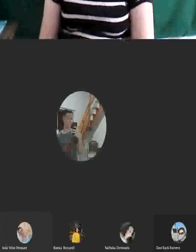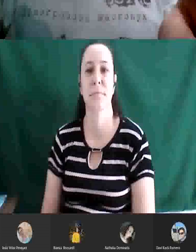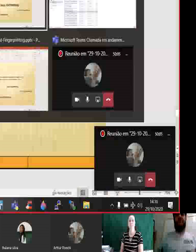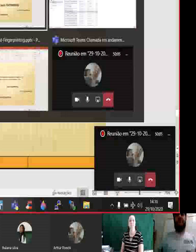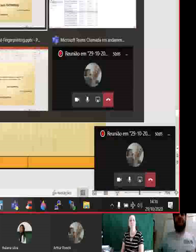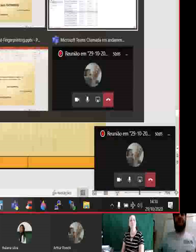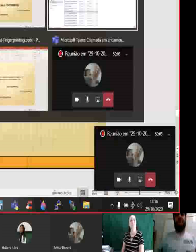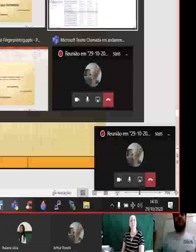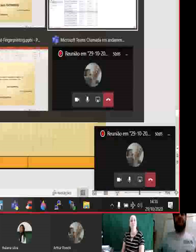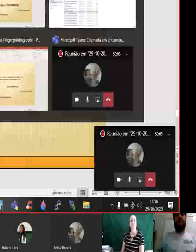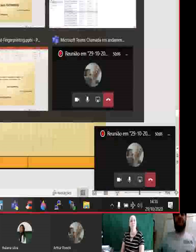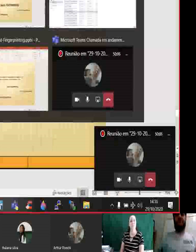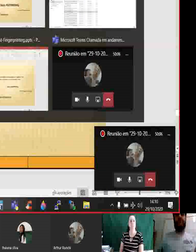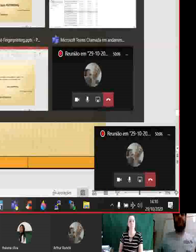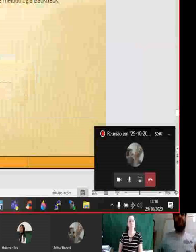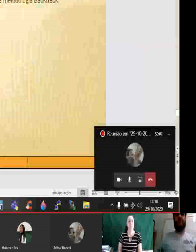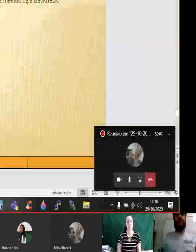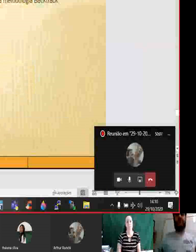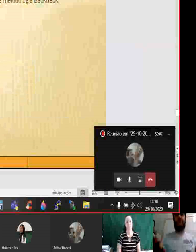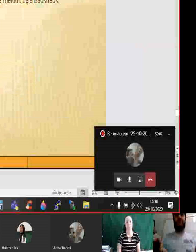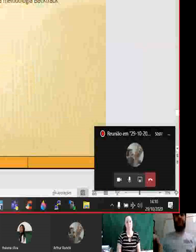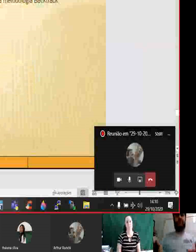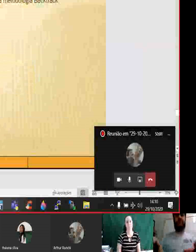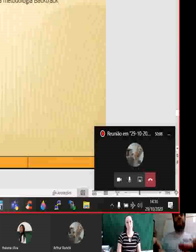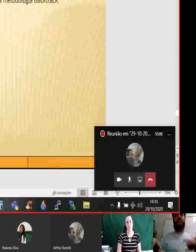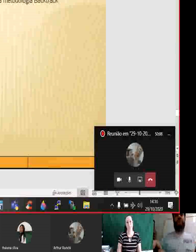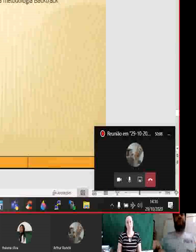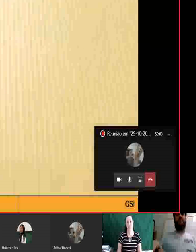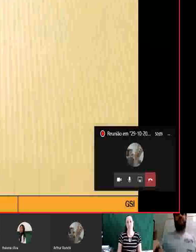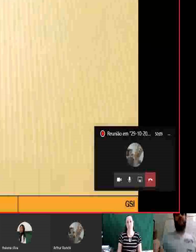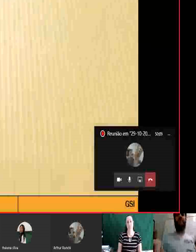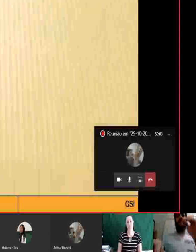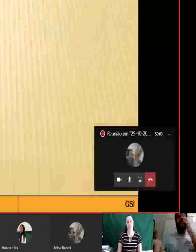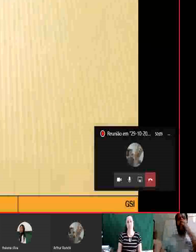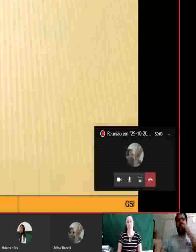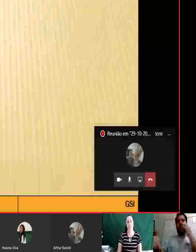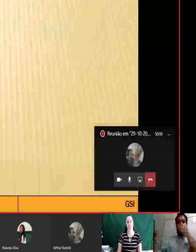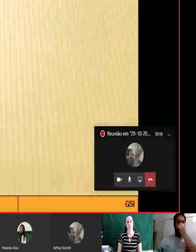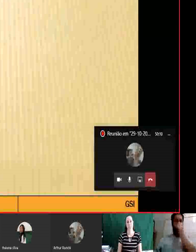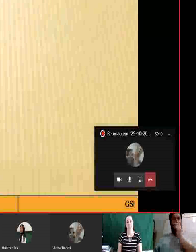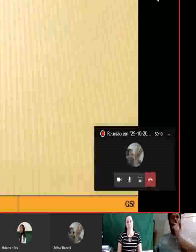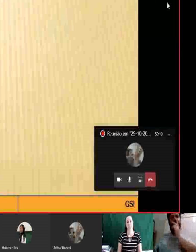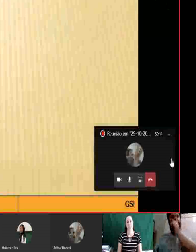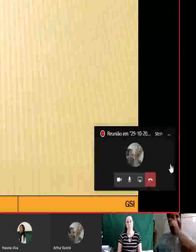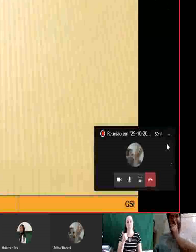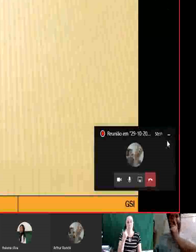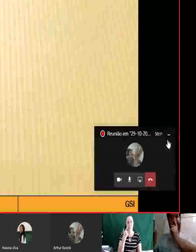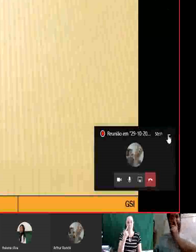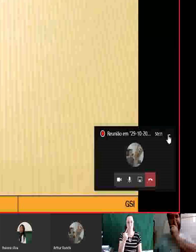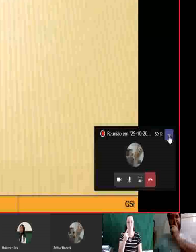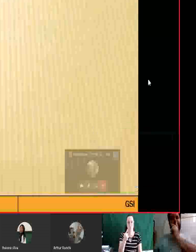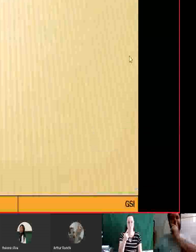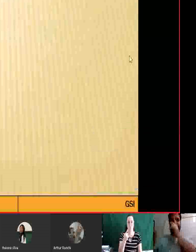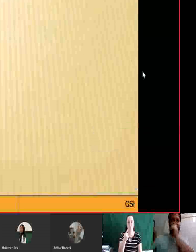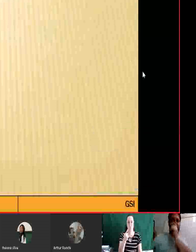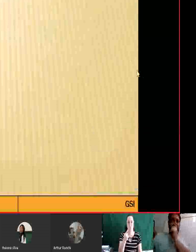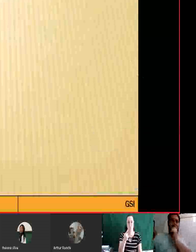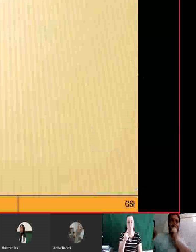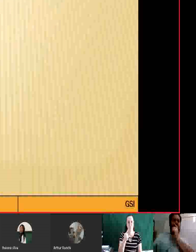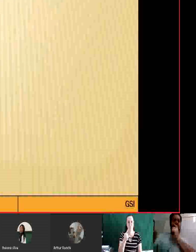trafegadas. O log é muito grande, então a gente vai pegar o Wireshark, a gente vai pegar essas ferramentas para poder analisar esse log, se houve uma injeção